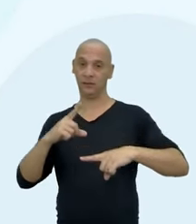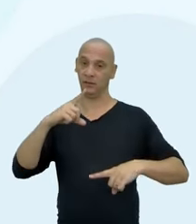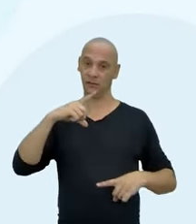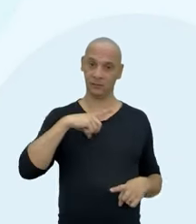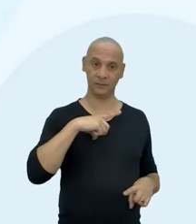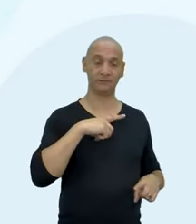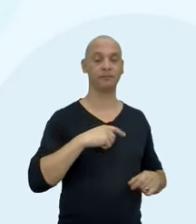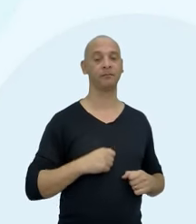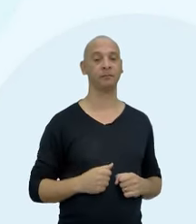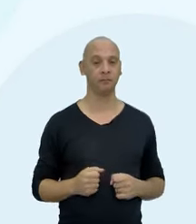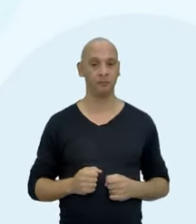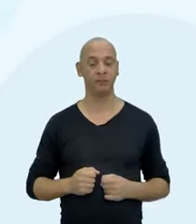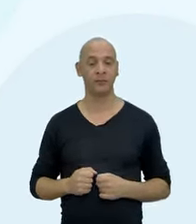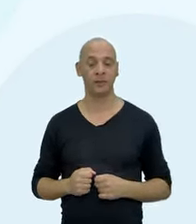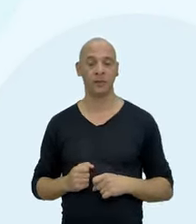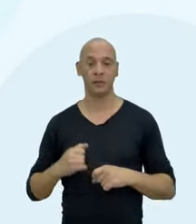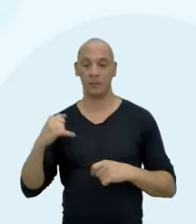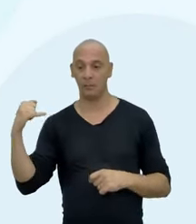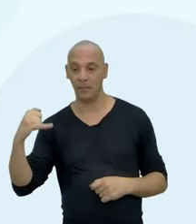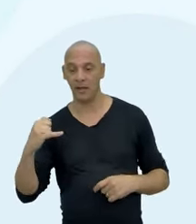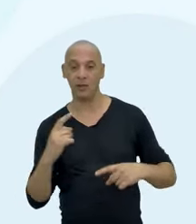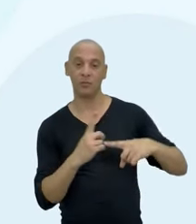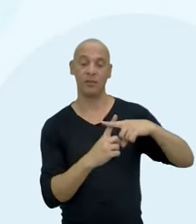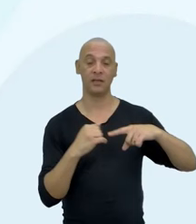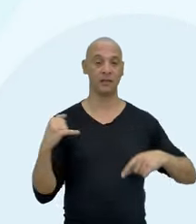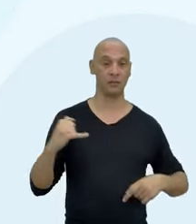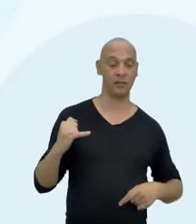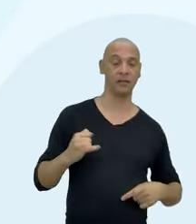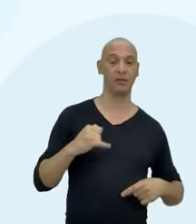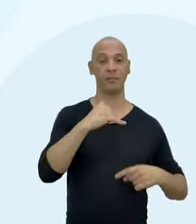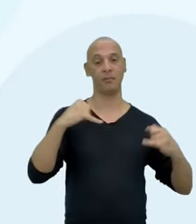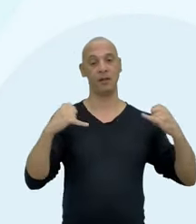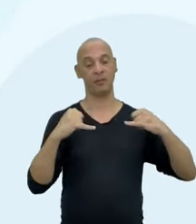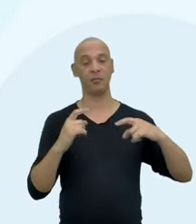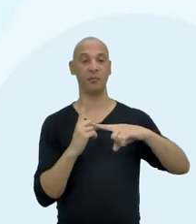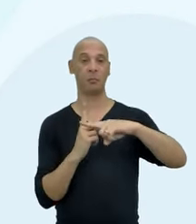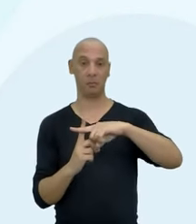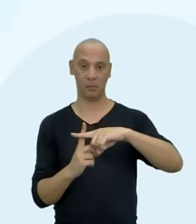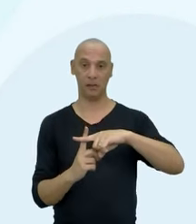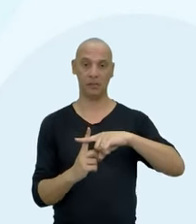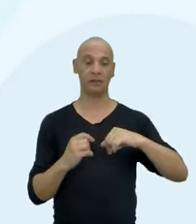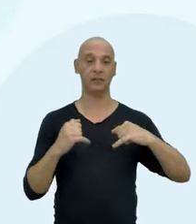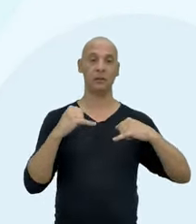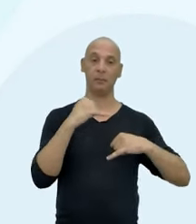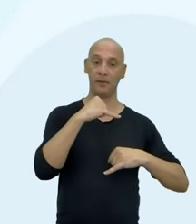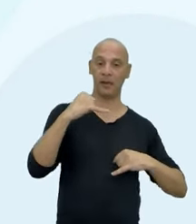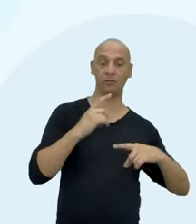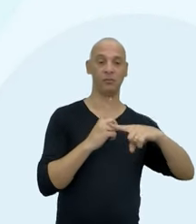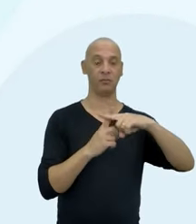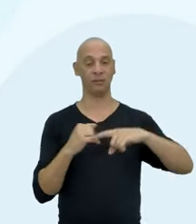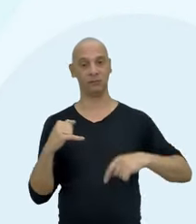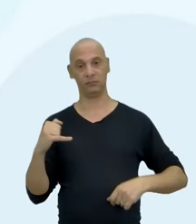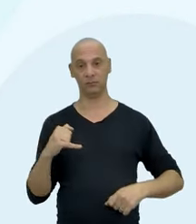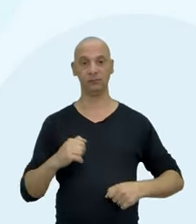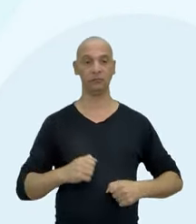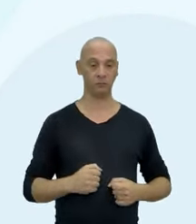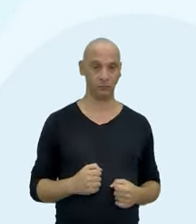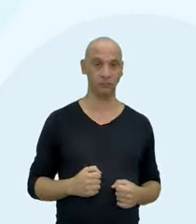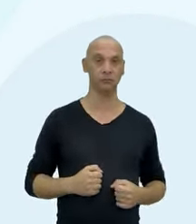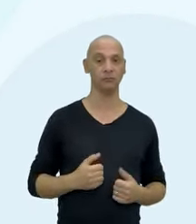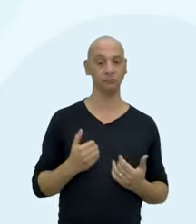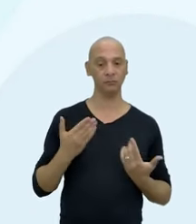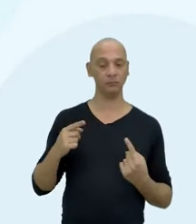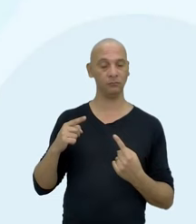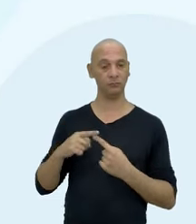produto mais vezes mais mais menos por mais menos menos por menos mais e menos por mais menos então